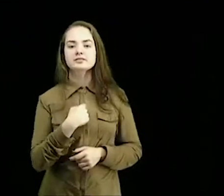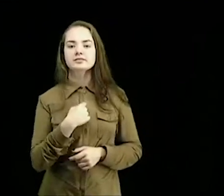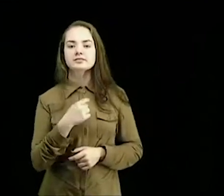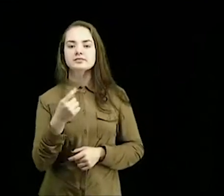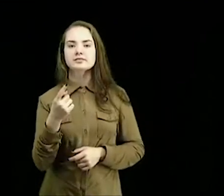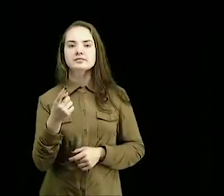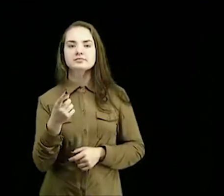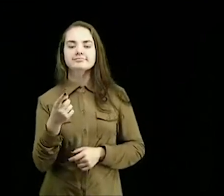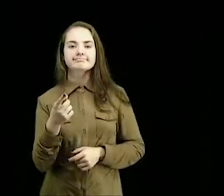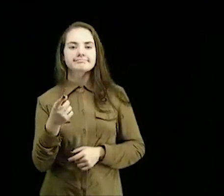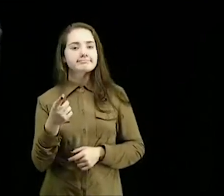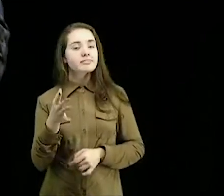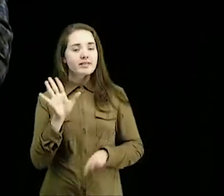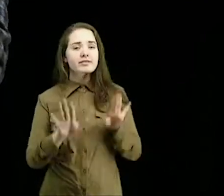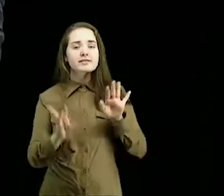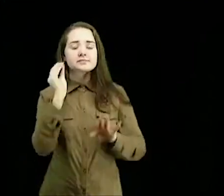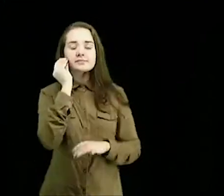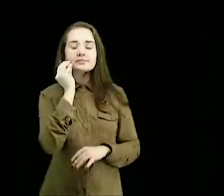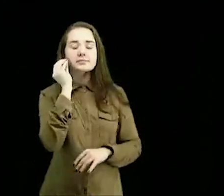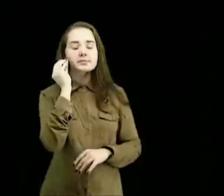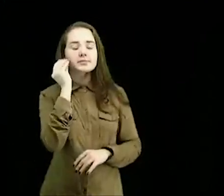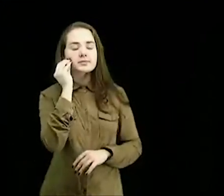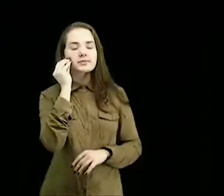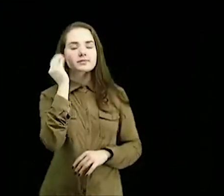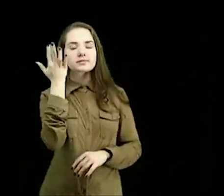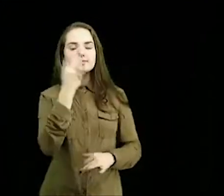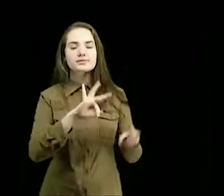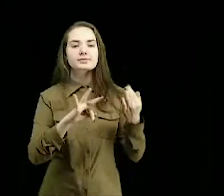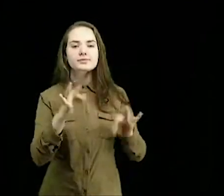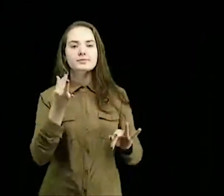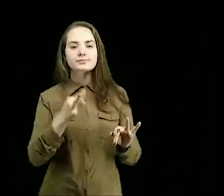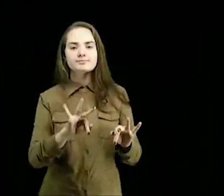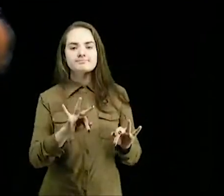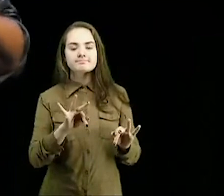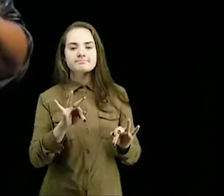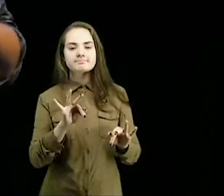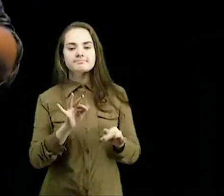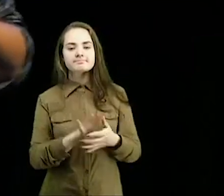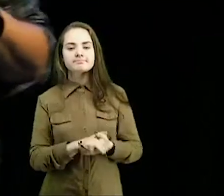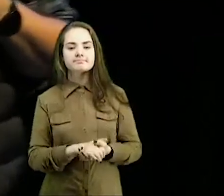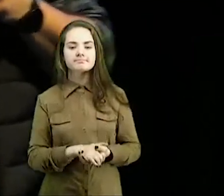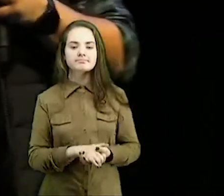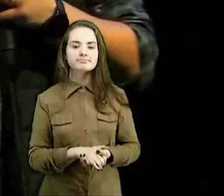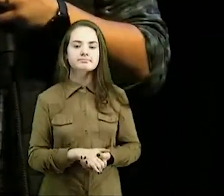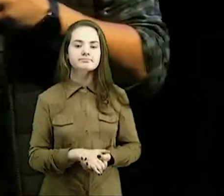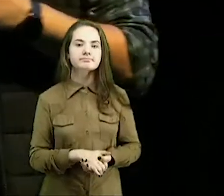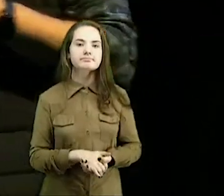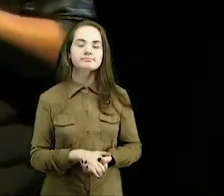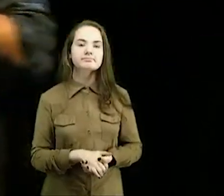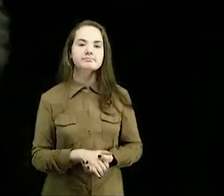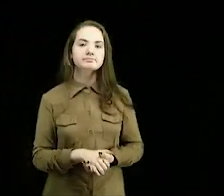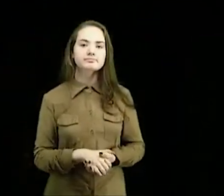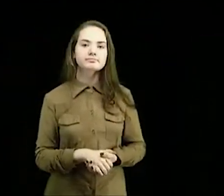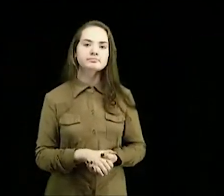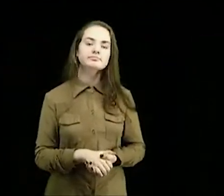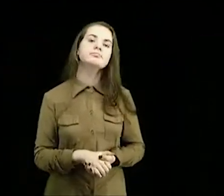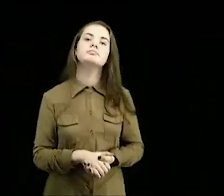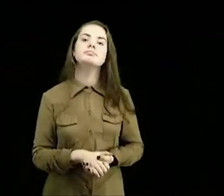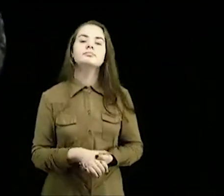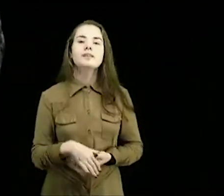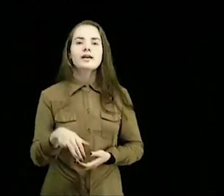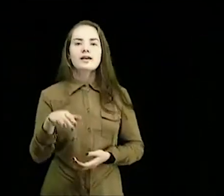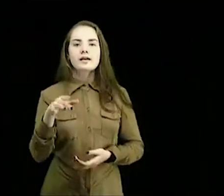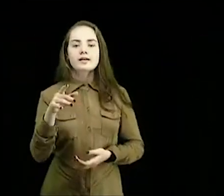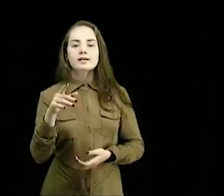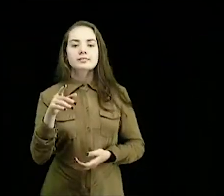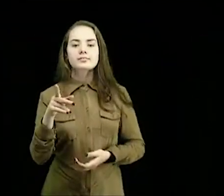roupa espacial. Aí você nunca mais vai ter cárie. Você nunca mais vai passar por um problema. Ih, pastor, não tem